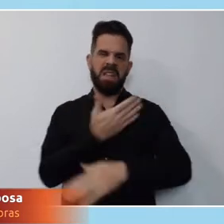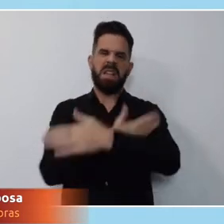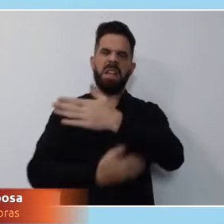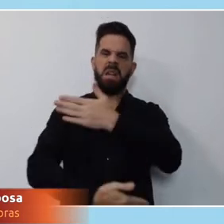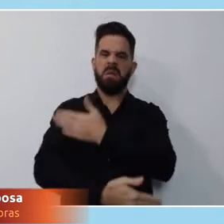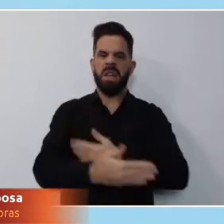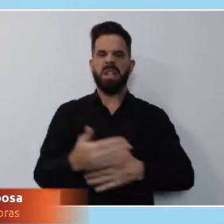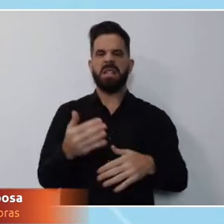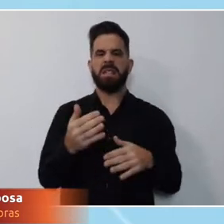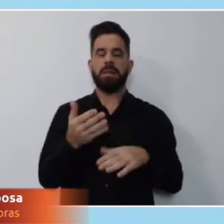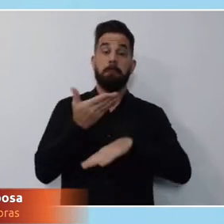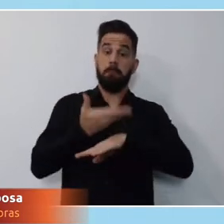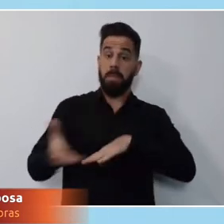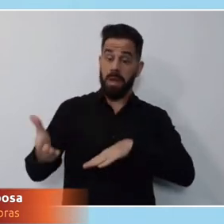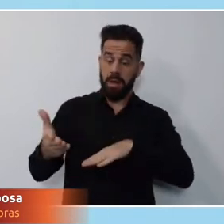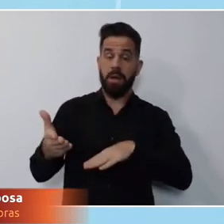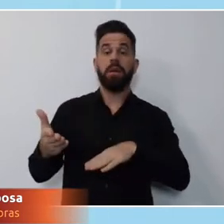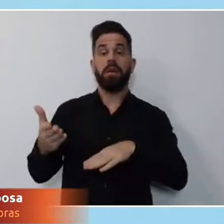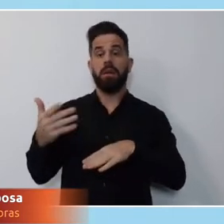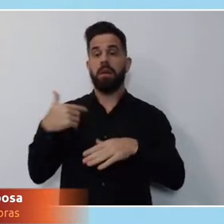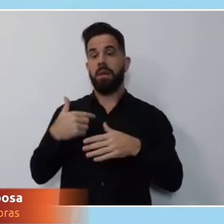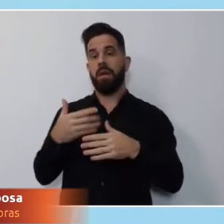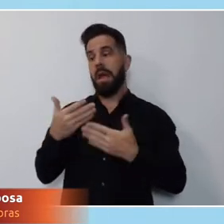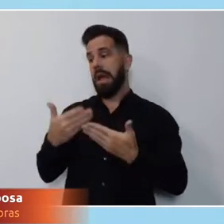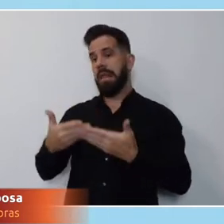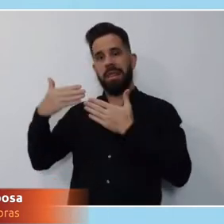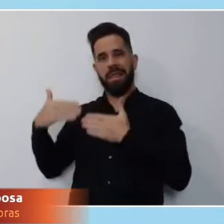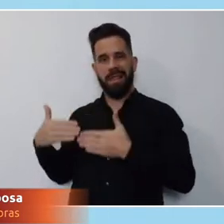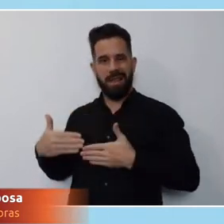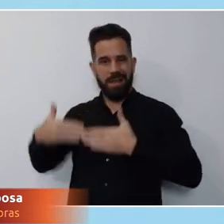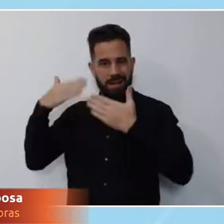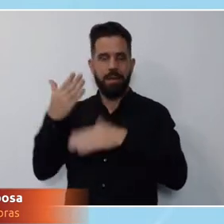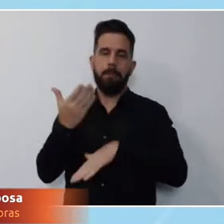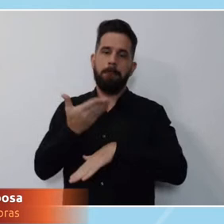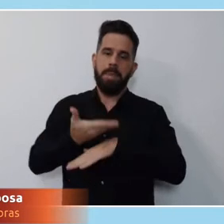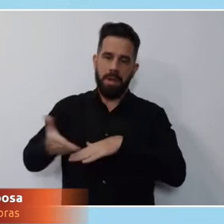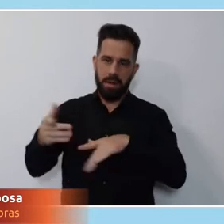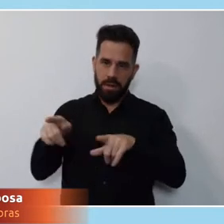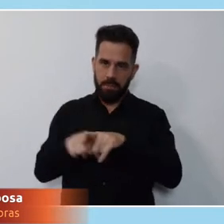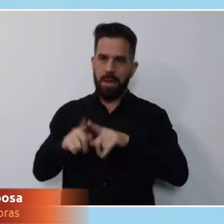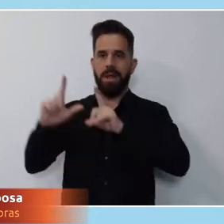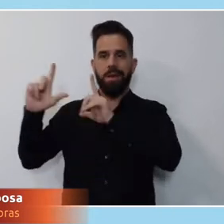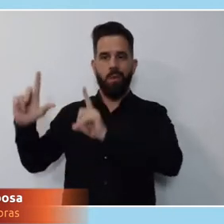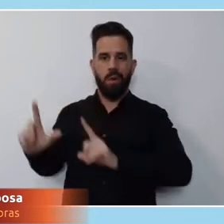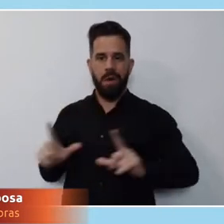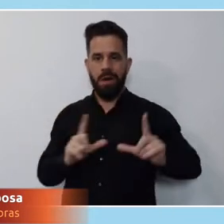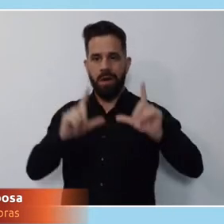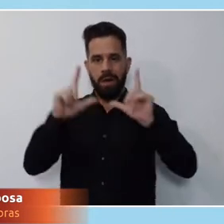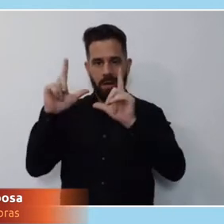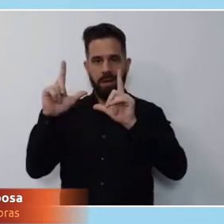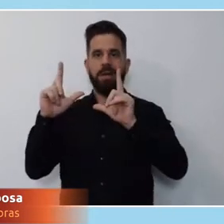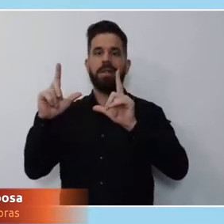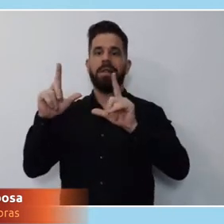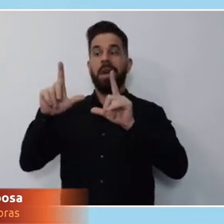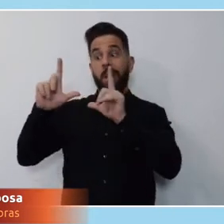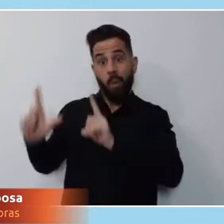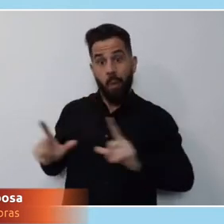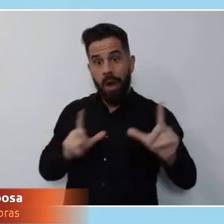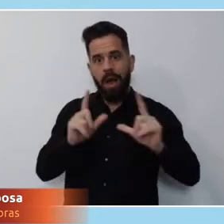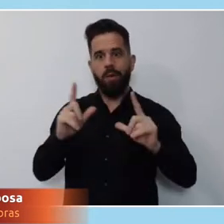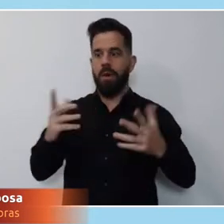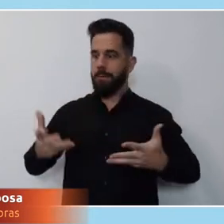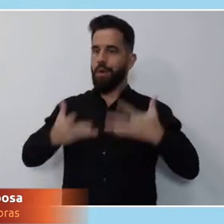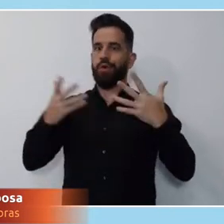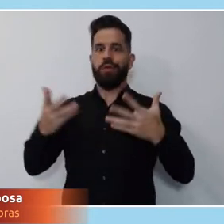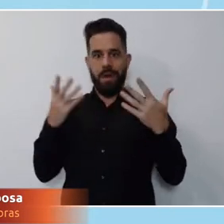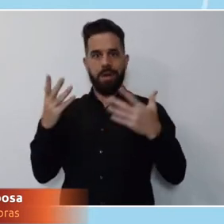branca e estou próxima a uma parede branca também, que tem alguns quadros motivacionais. E também uma